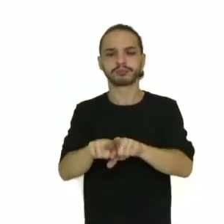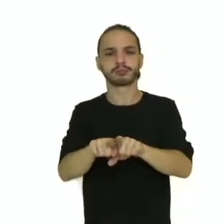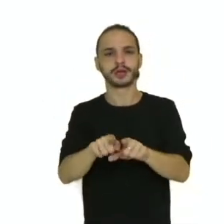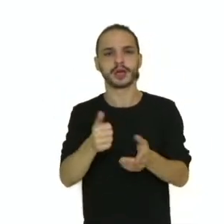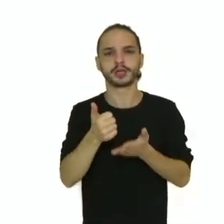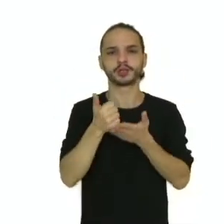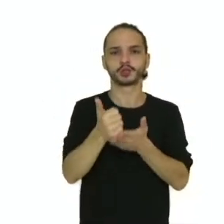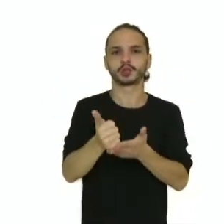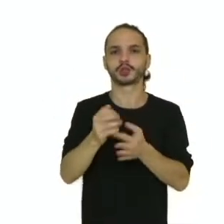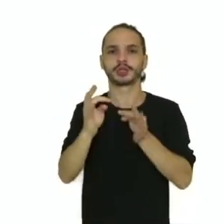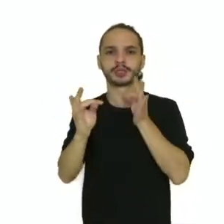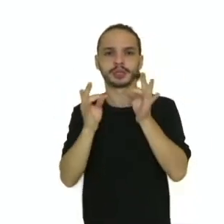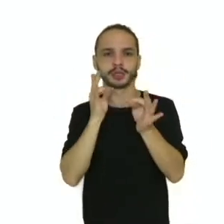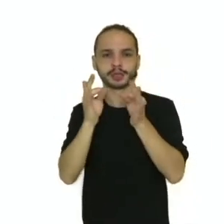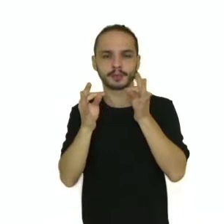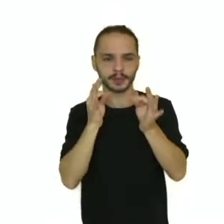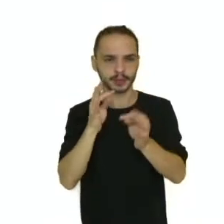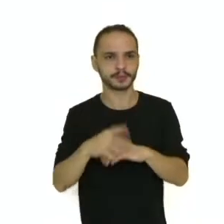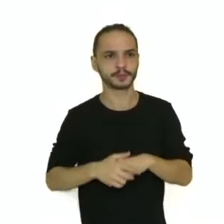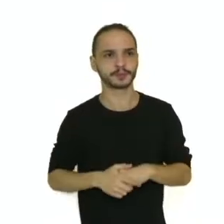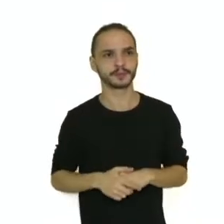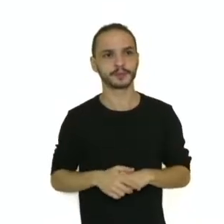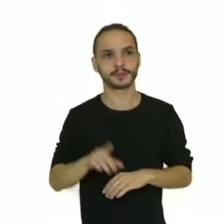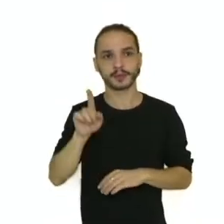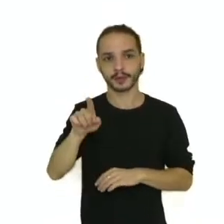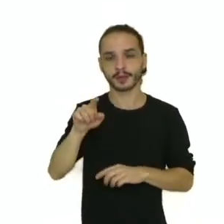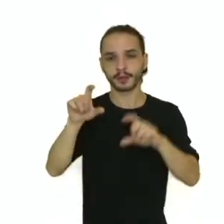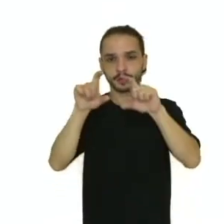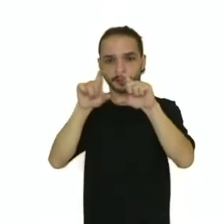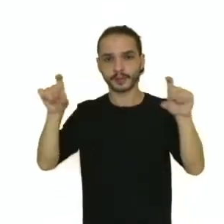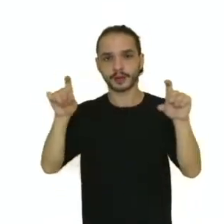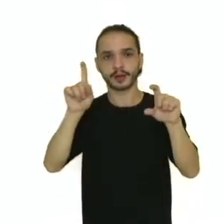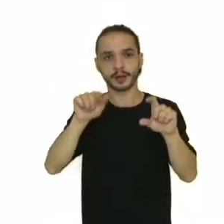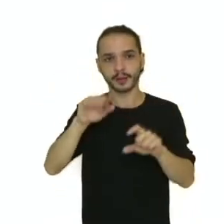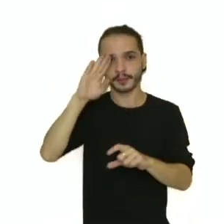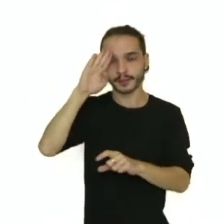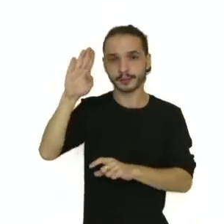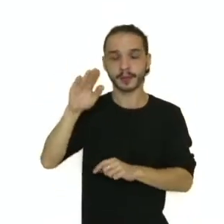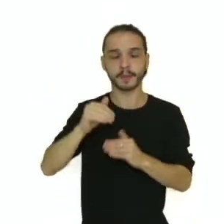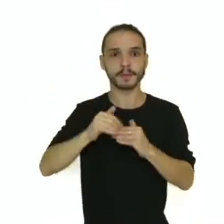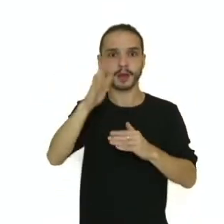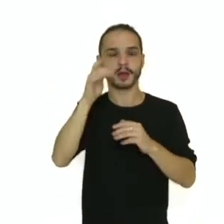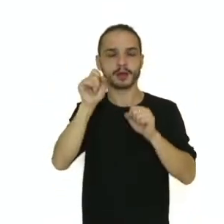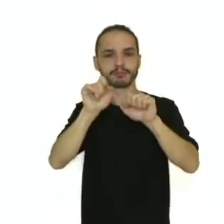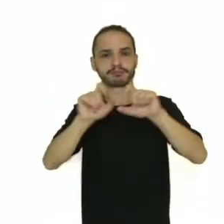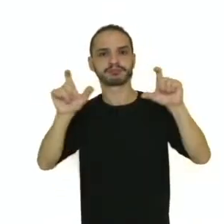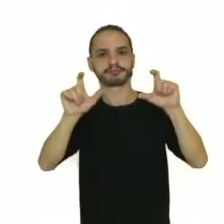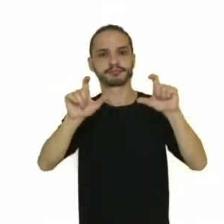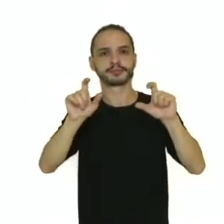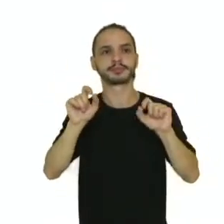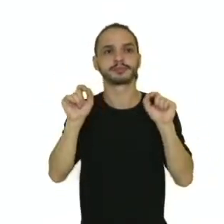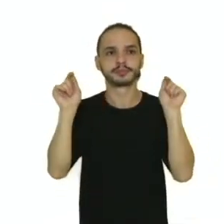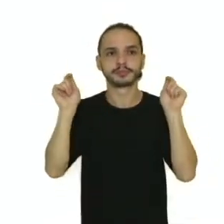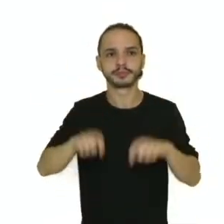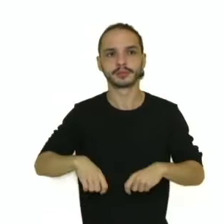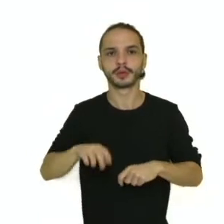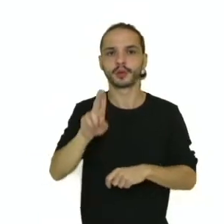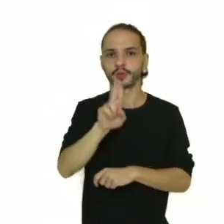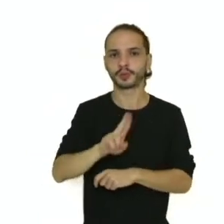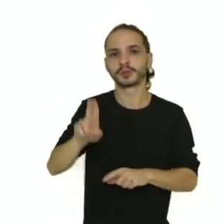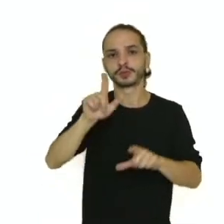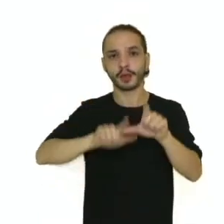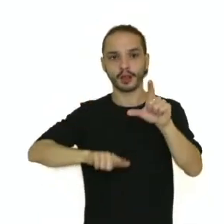reabilitação. Então, a manchete ou o título principal é o nome dado aos títulos de maior destaque, geralmente escritos com